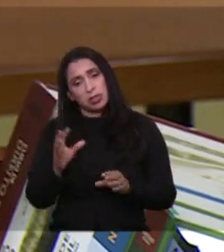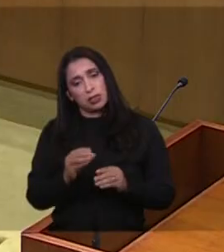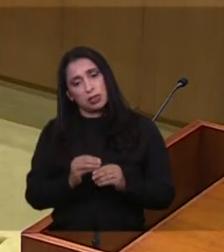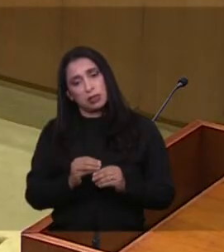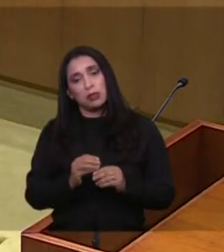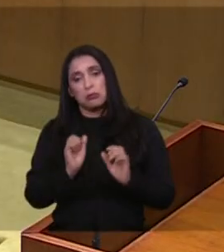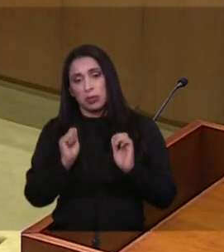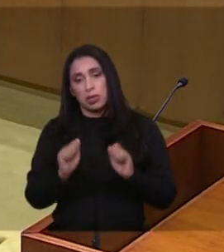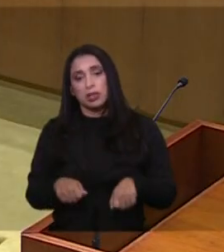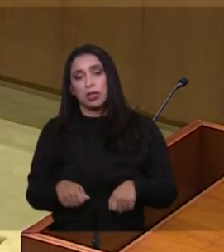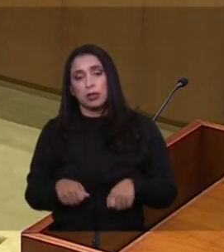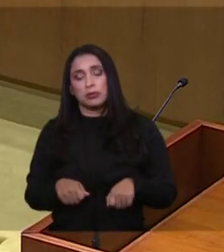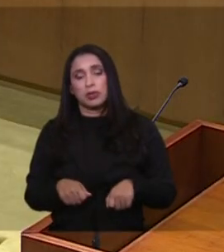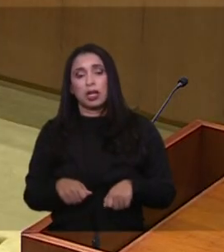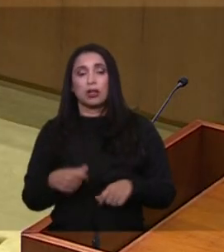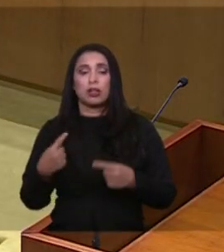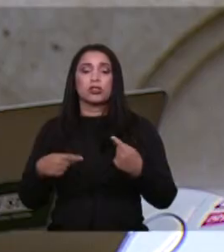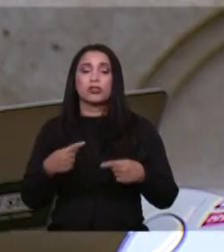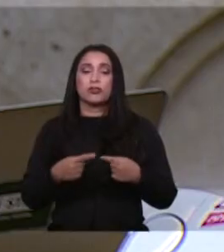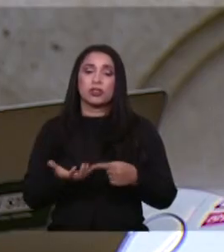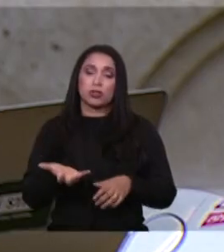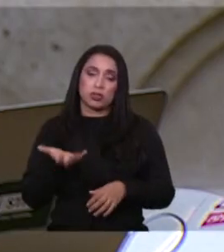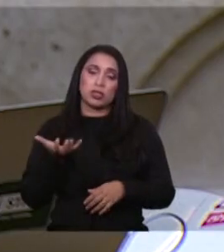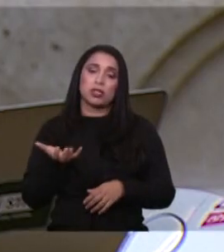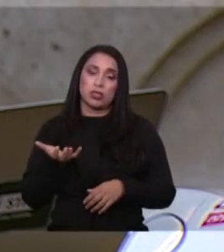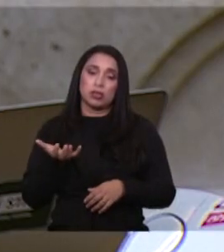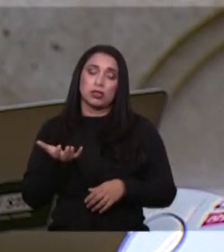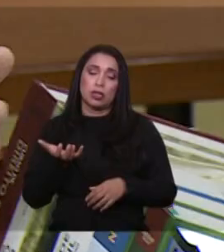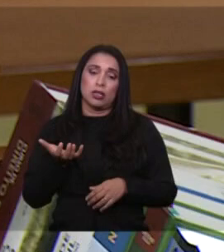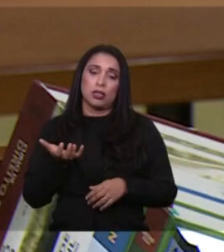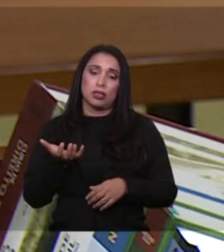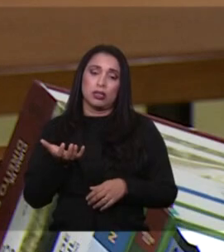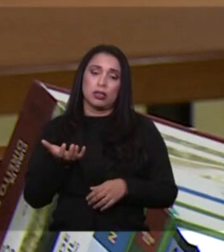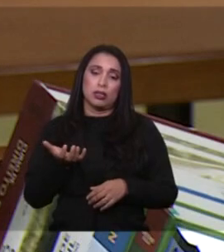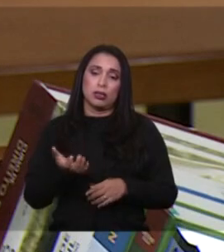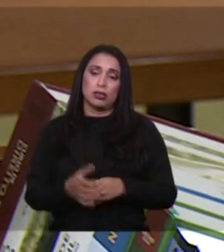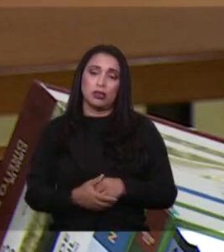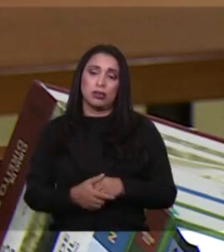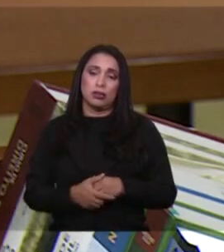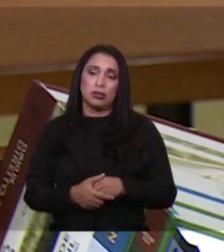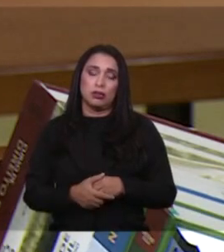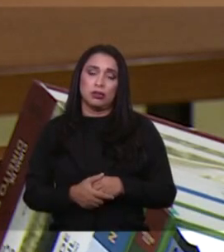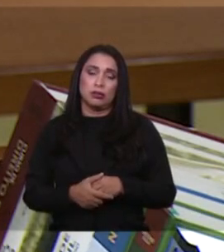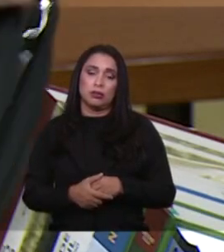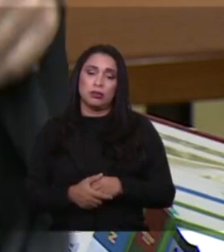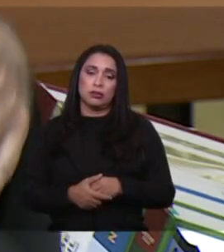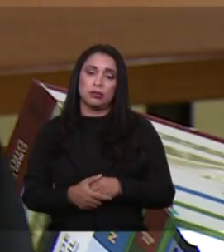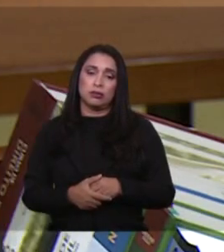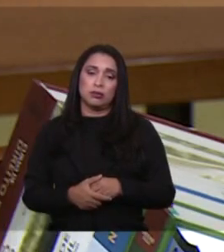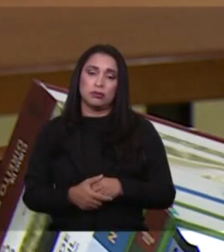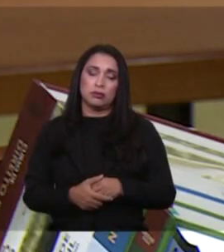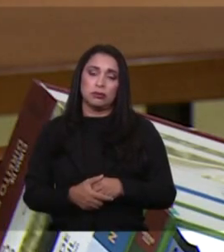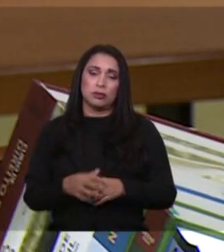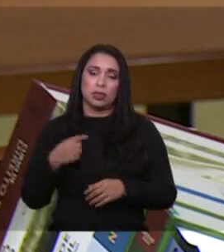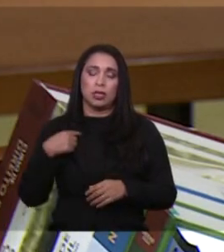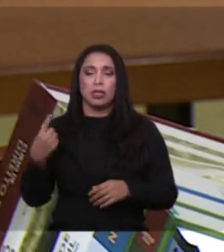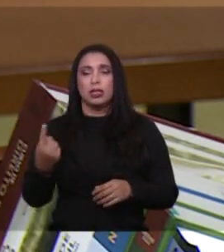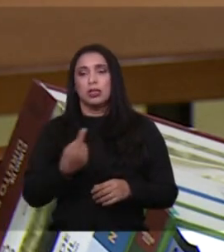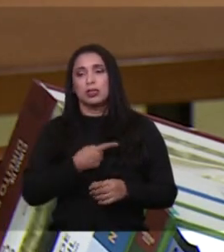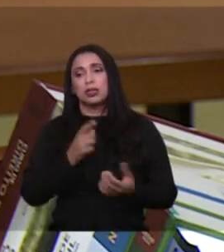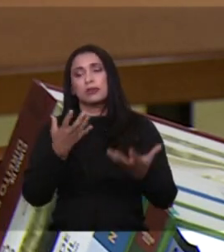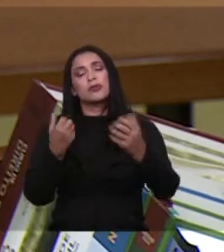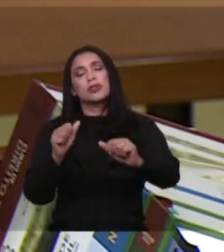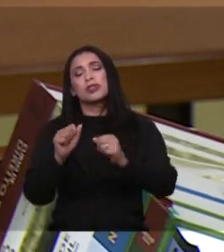sentemos que podemos. Agora estamos discutindo se queremos. Pois é, exatamente. O que nós preferimos em termos